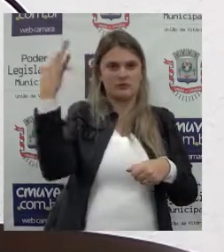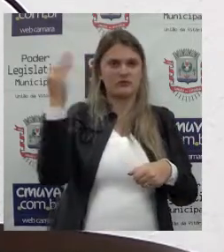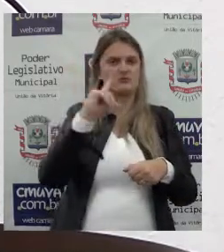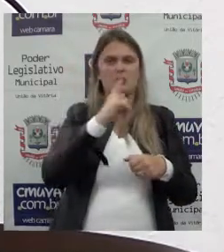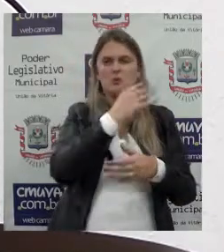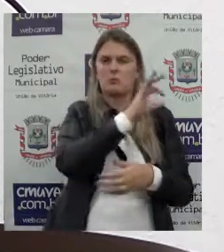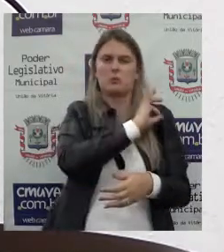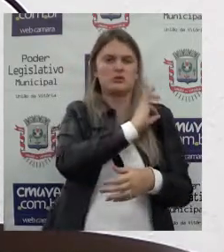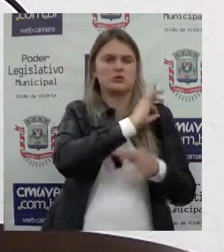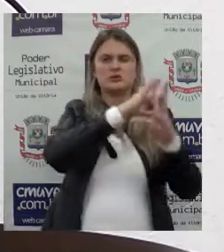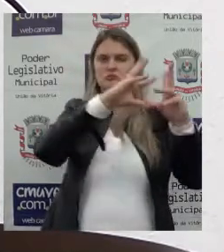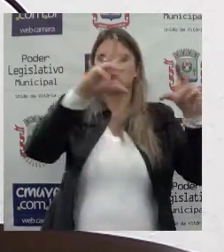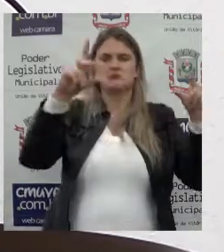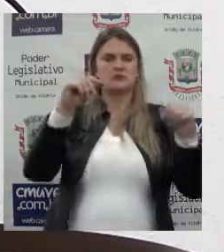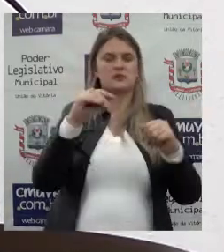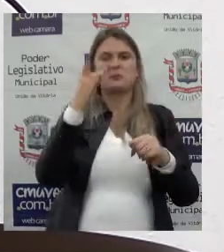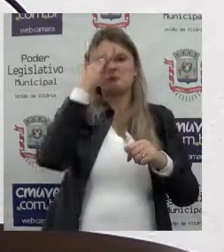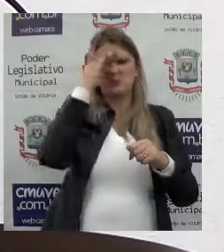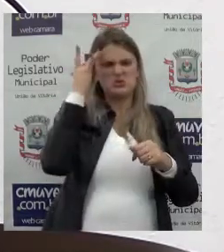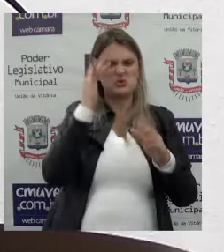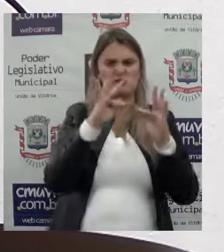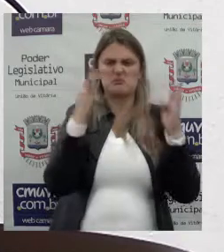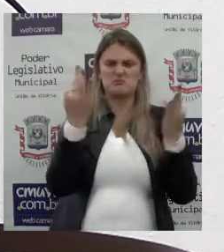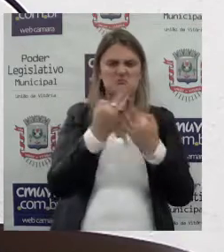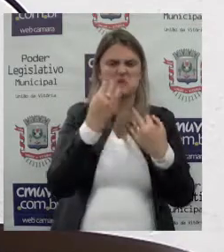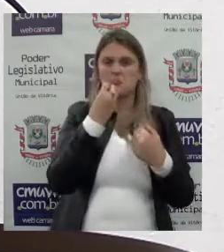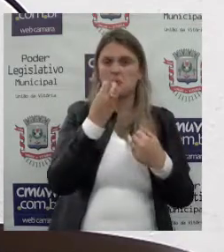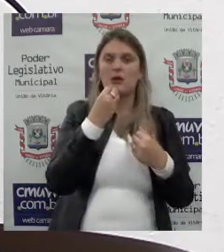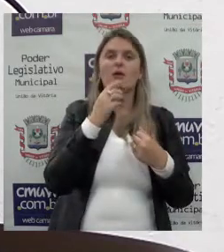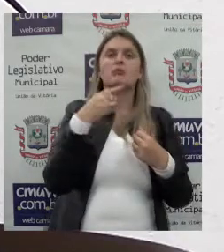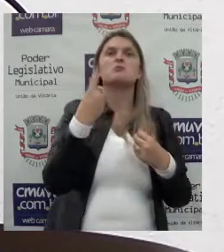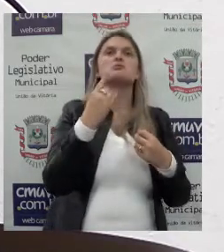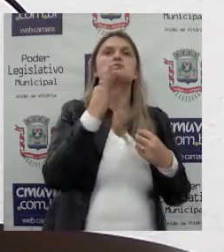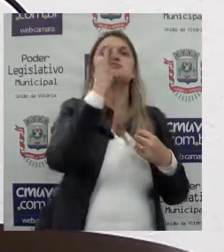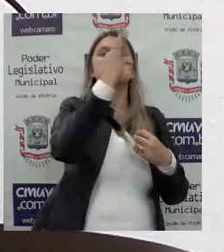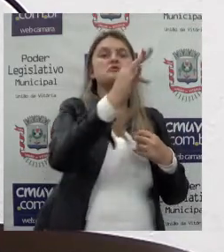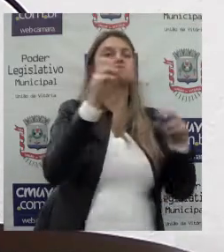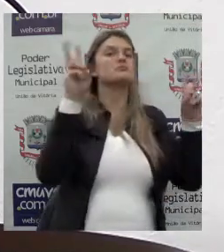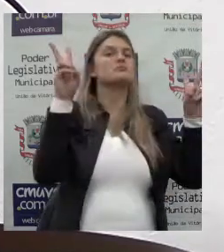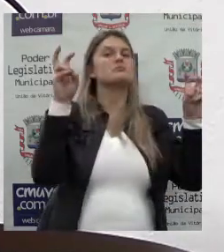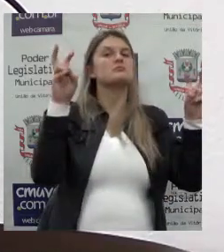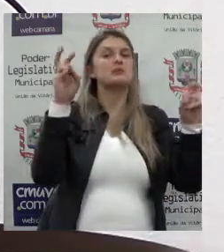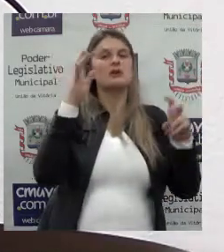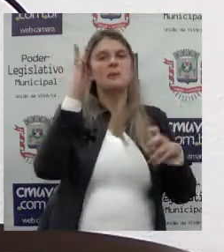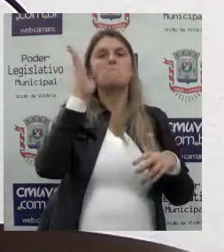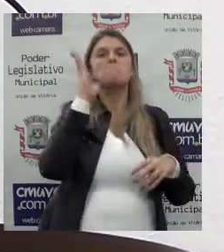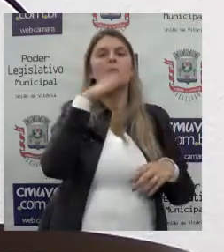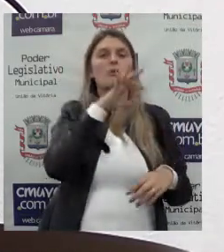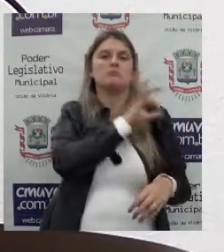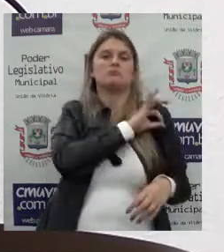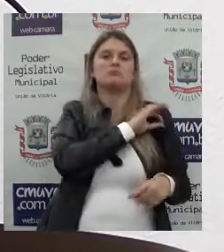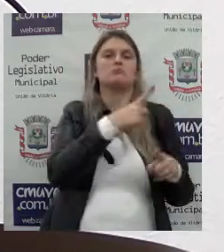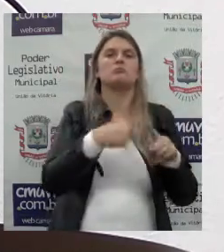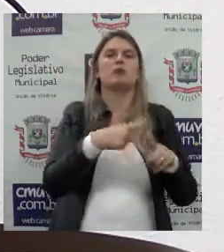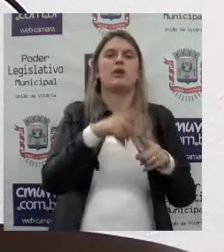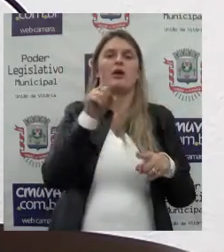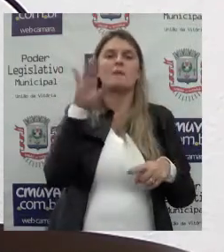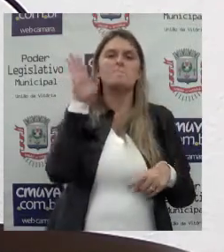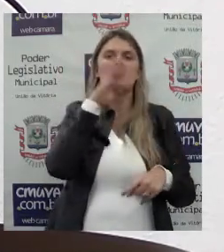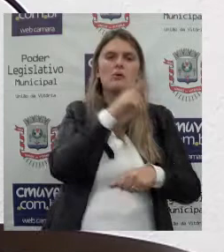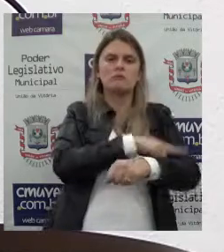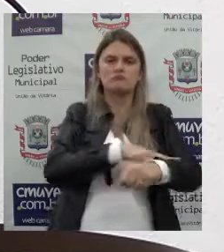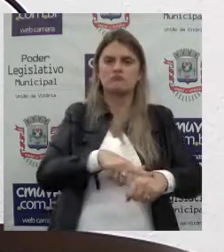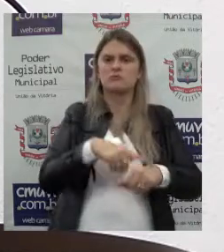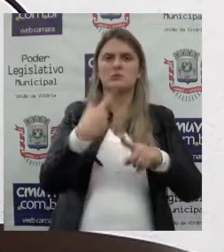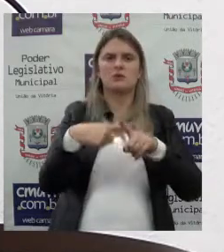Machado, Paula Freitas, tem policial de tudo que é lá, filha de famílias excelentes, e de repente se tornam, entre aspas, para a população, um mau policial, porque